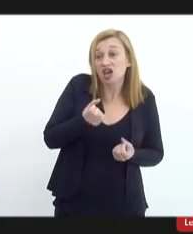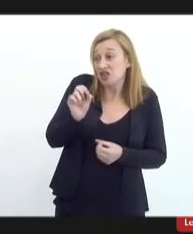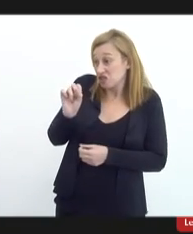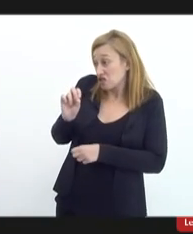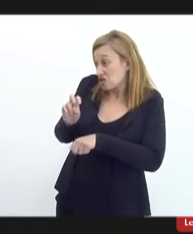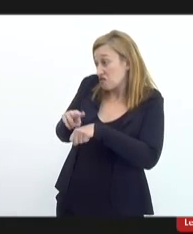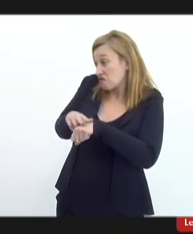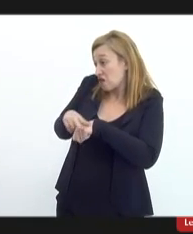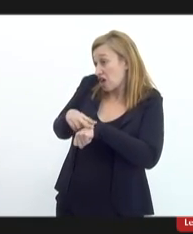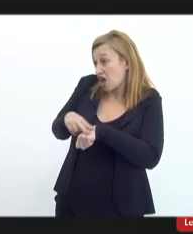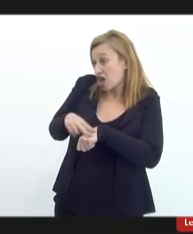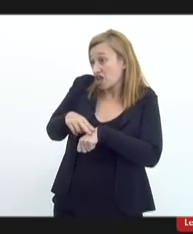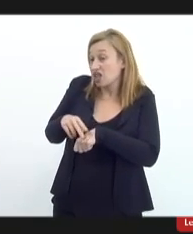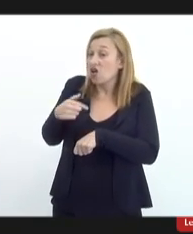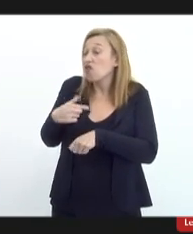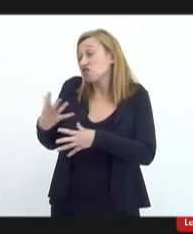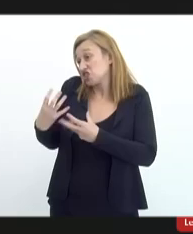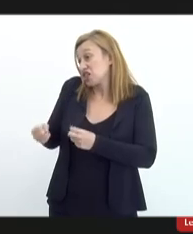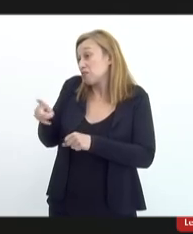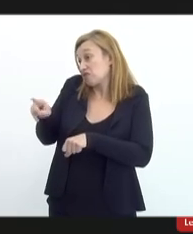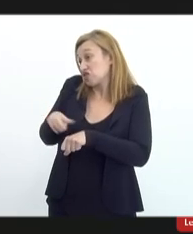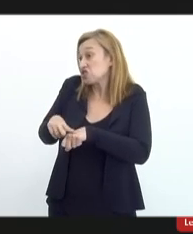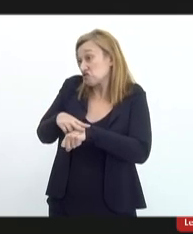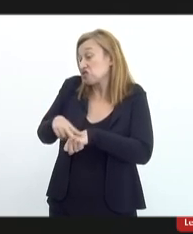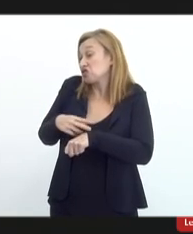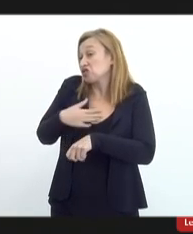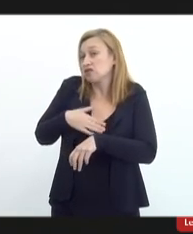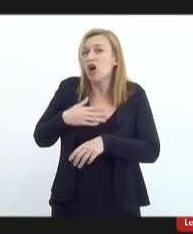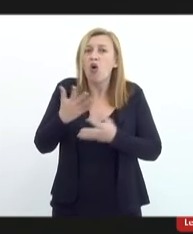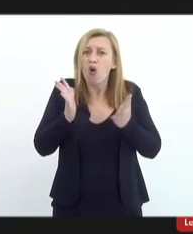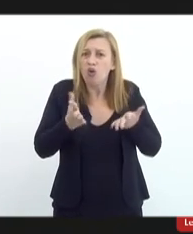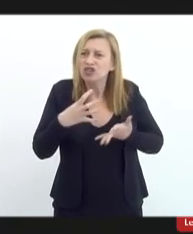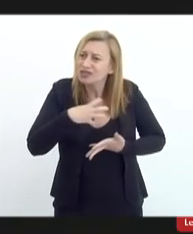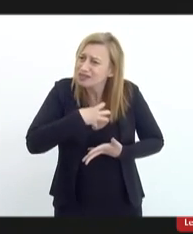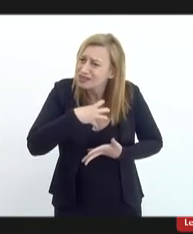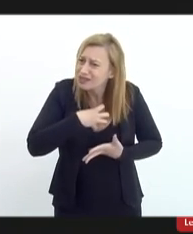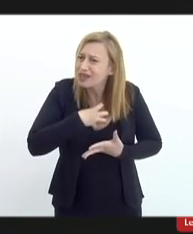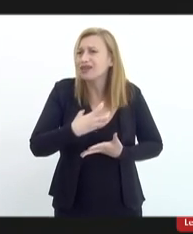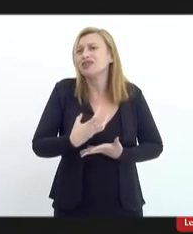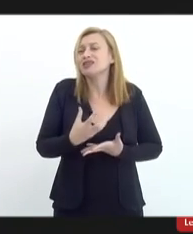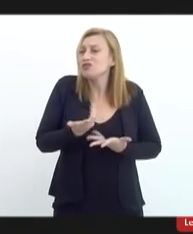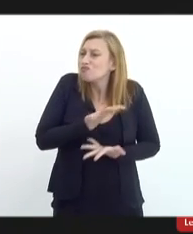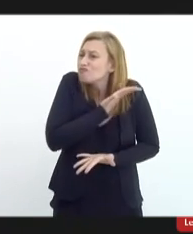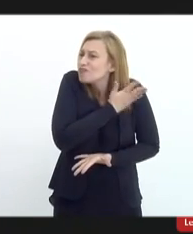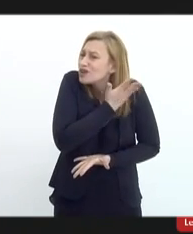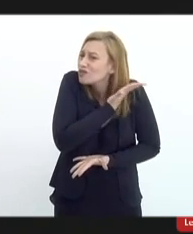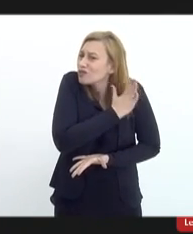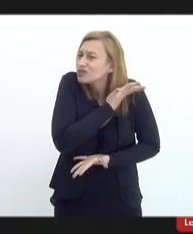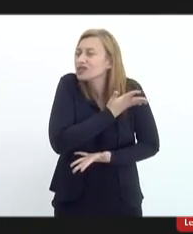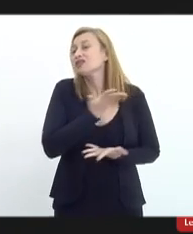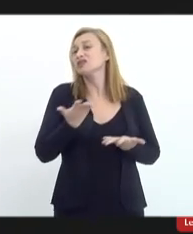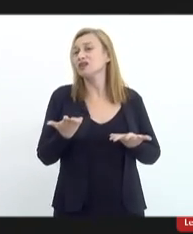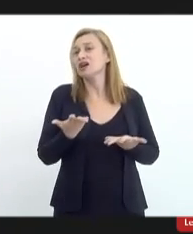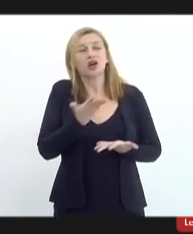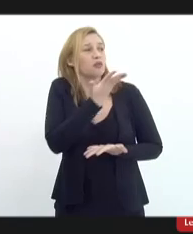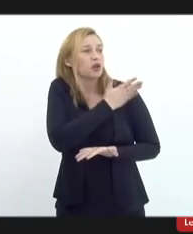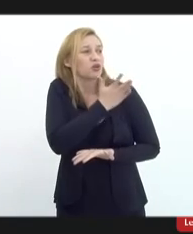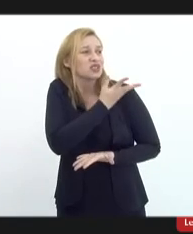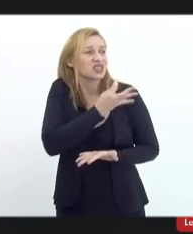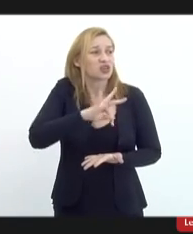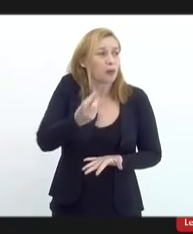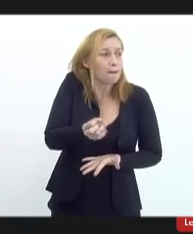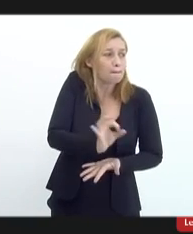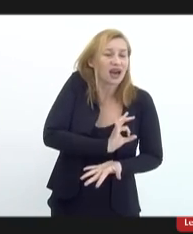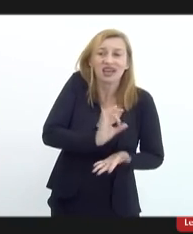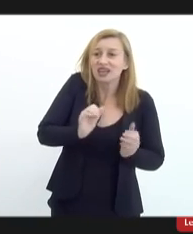verde. Então, hoje, a gente sente na carne é o preconceito, porque o preconceito, Marta, ele vem